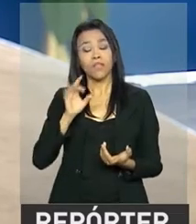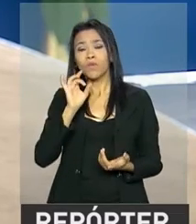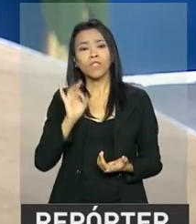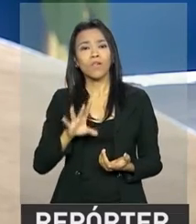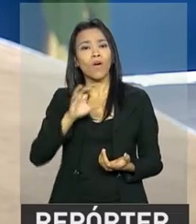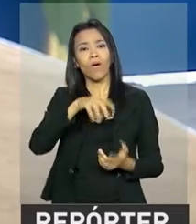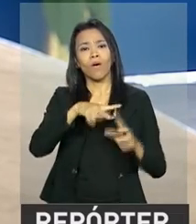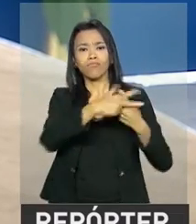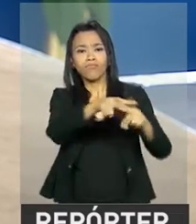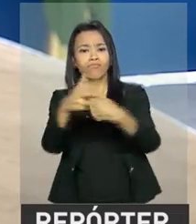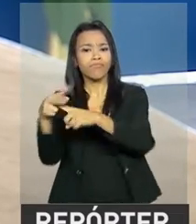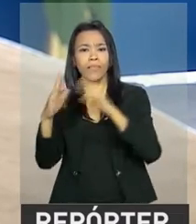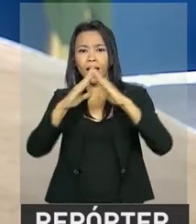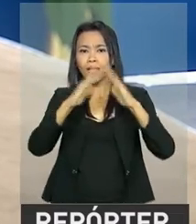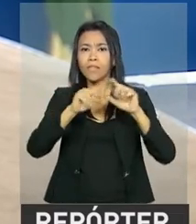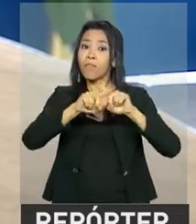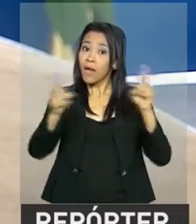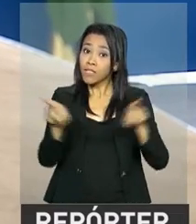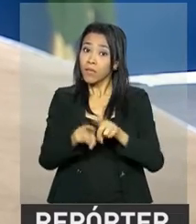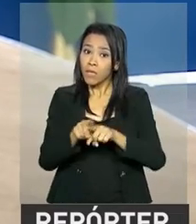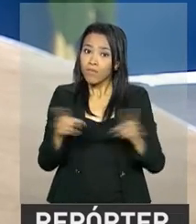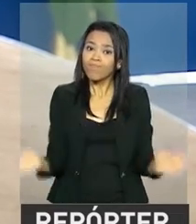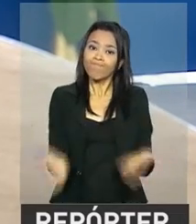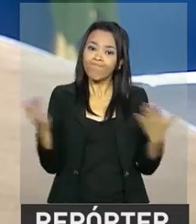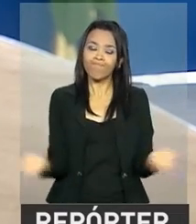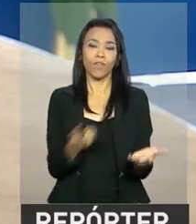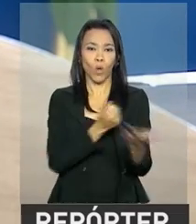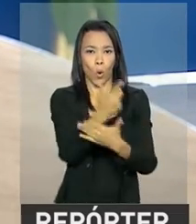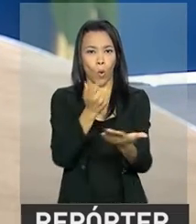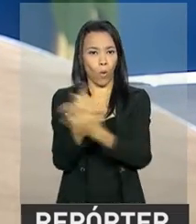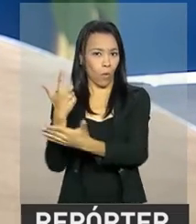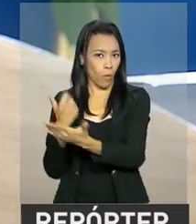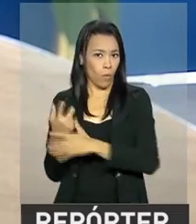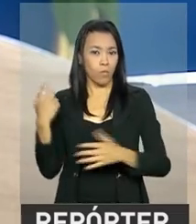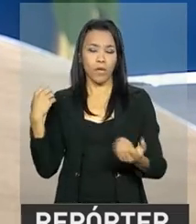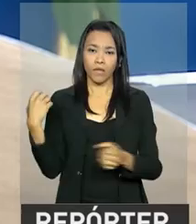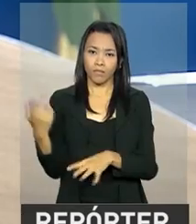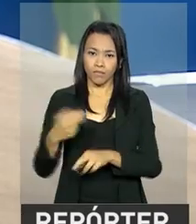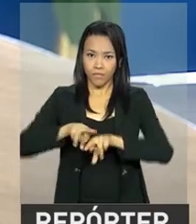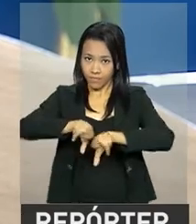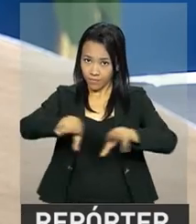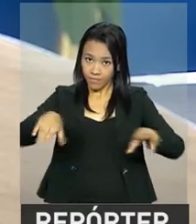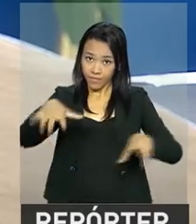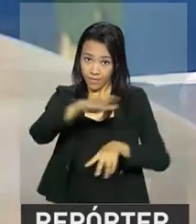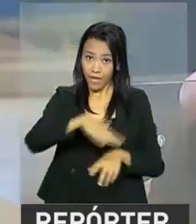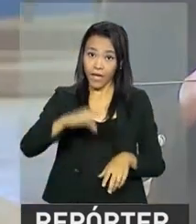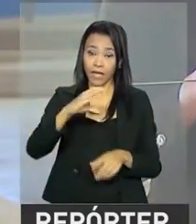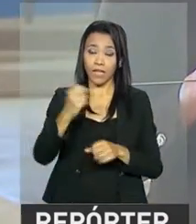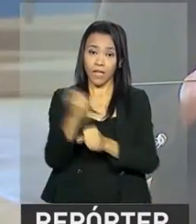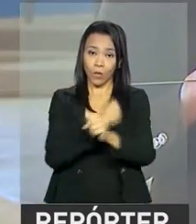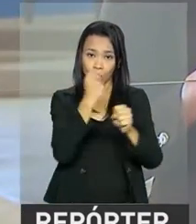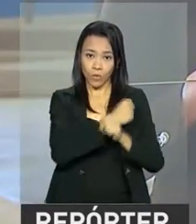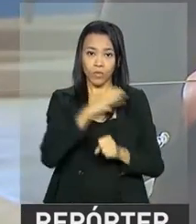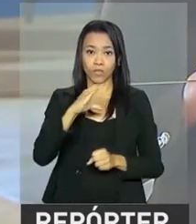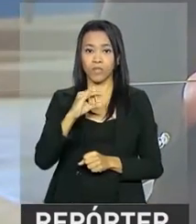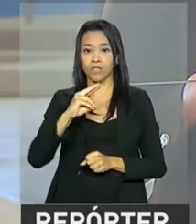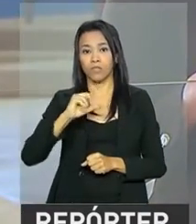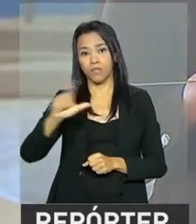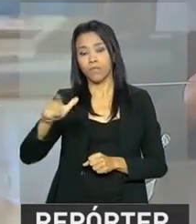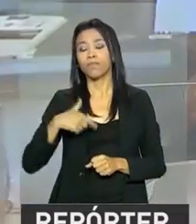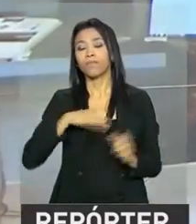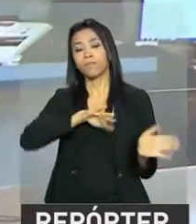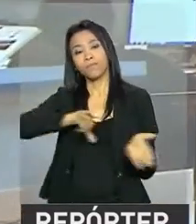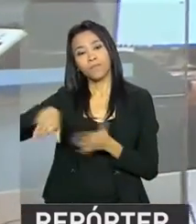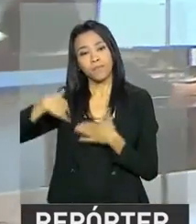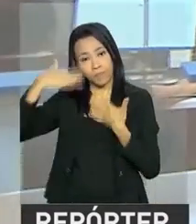as casas, mas também incentivar o setor de comércio e indústria ligado à construção civil. Leandro. Obrigado, Paulo, pelas suas informações.